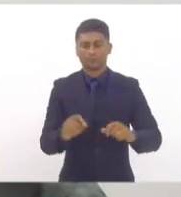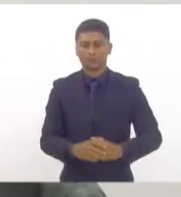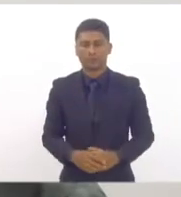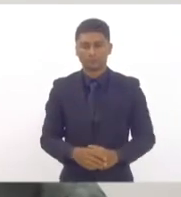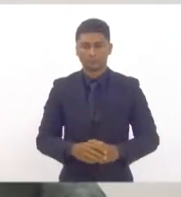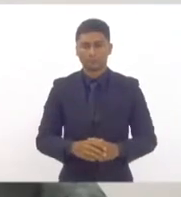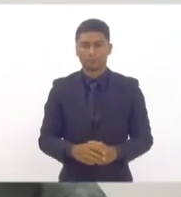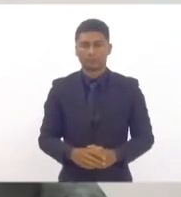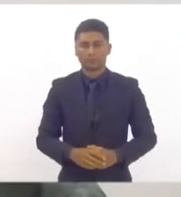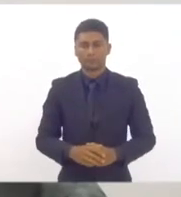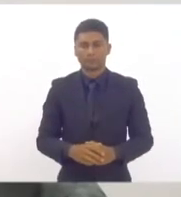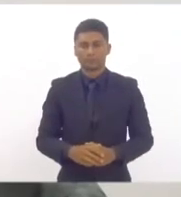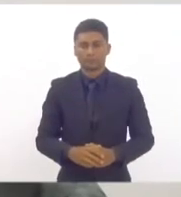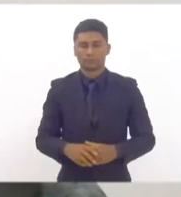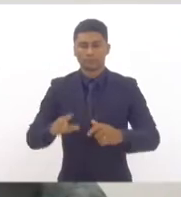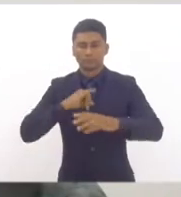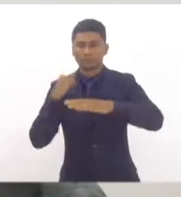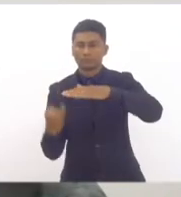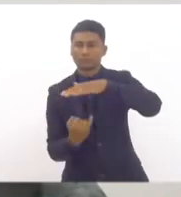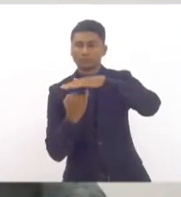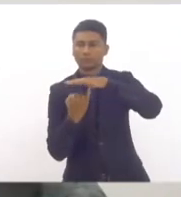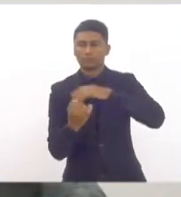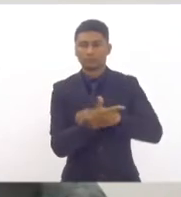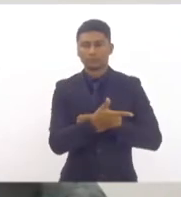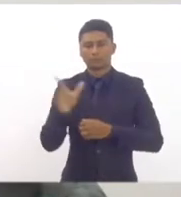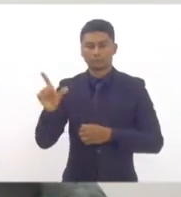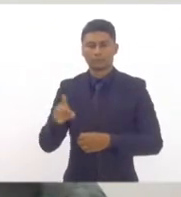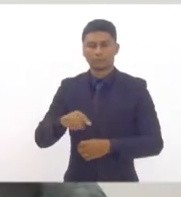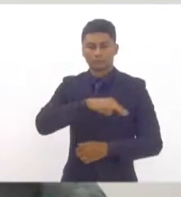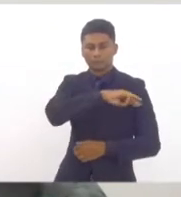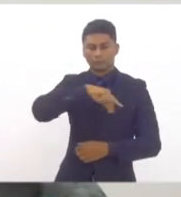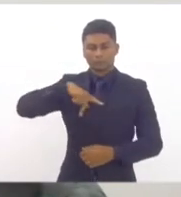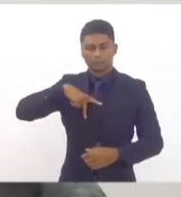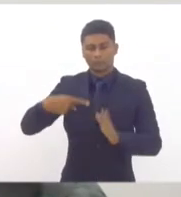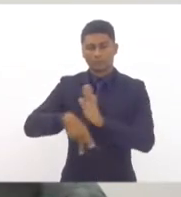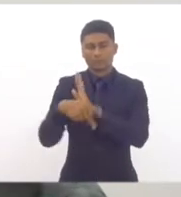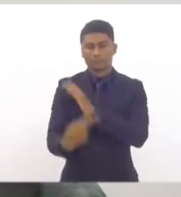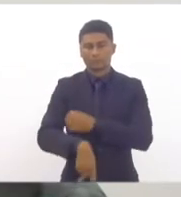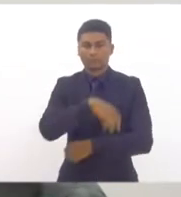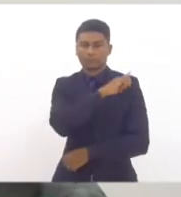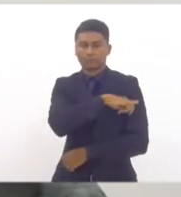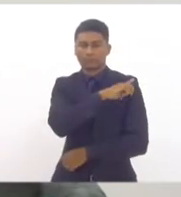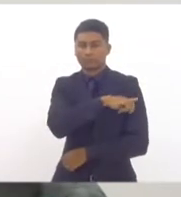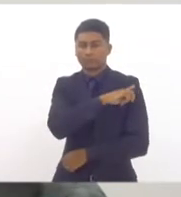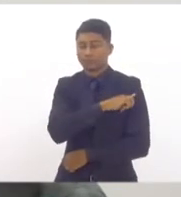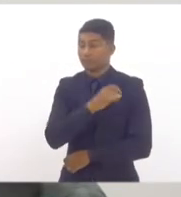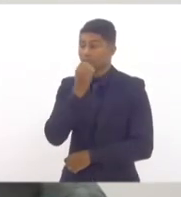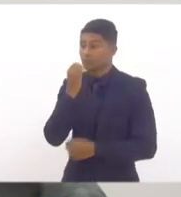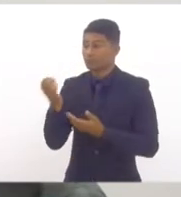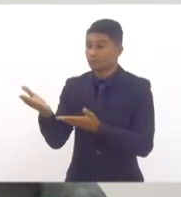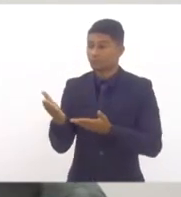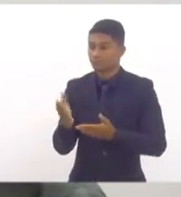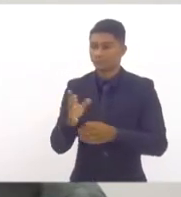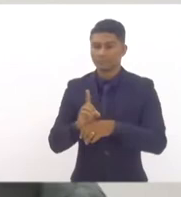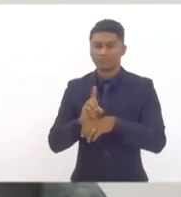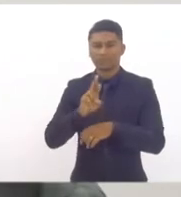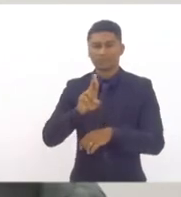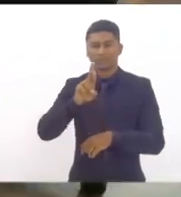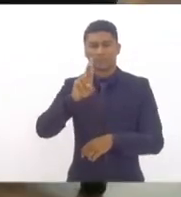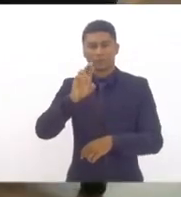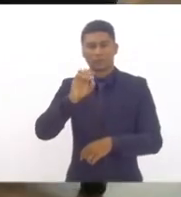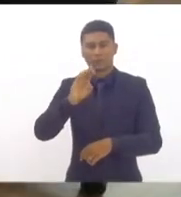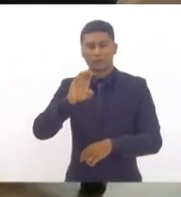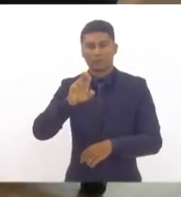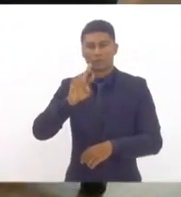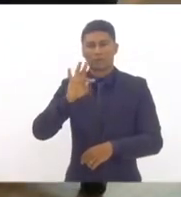próxima instituição, o Ministério Público do Estado do Rio de Janeiro. Seja bem-vinda, doutora Roberta. Bom dia a